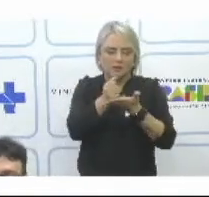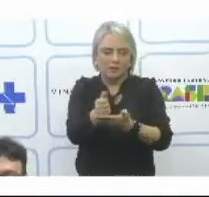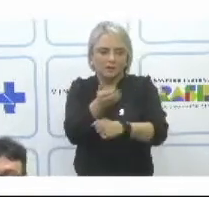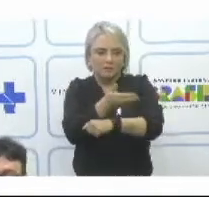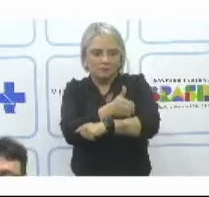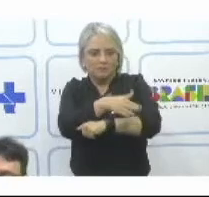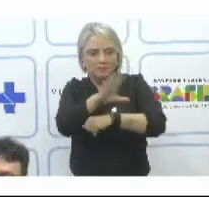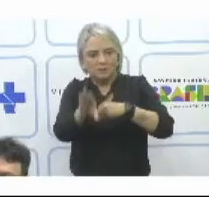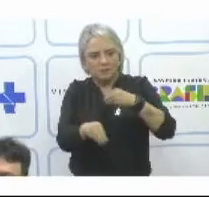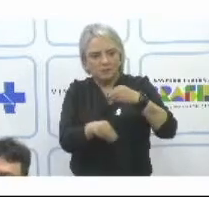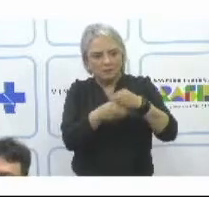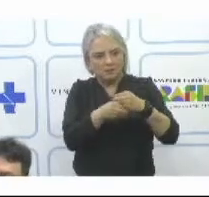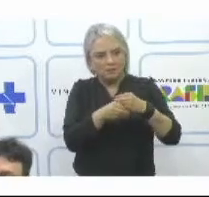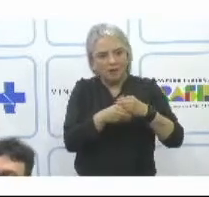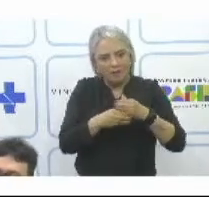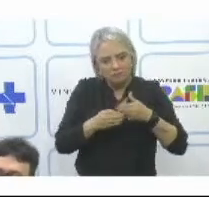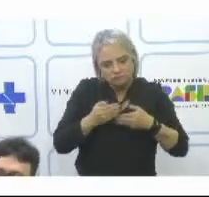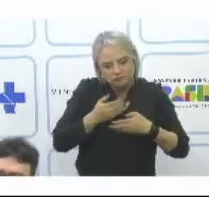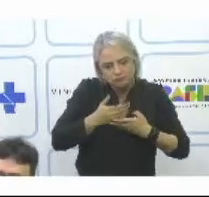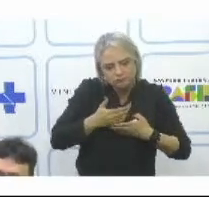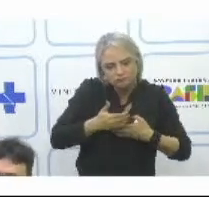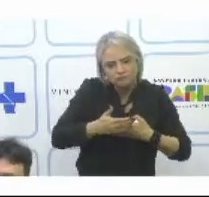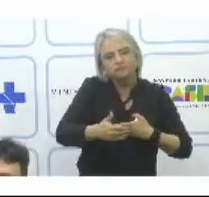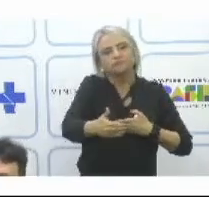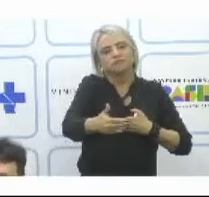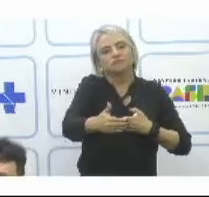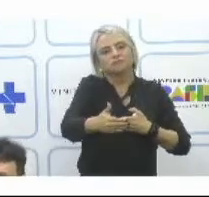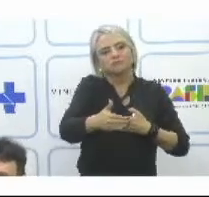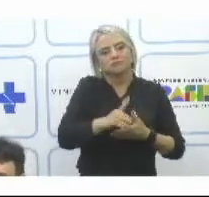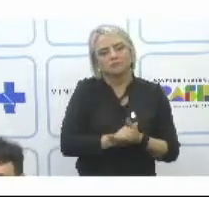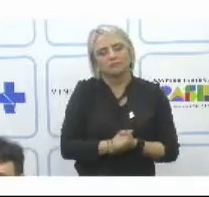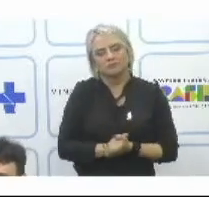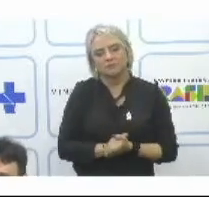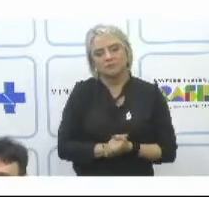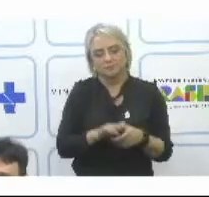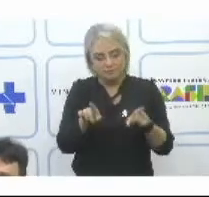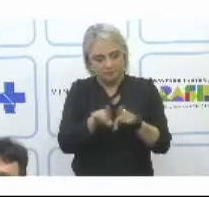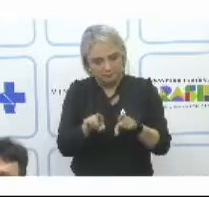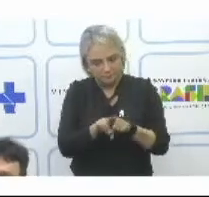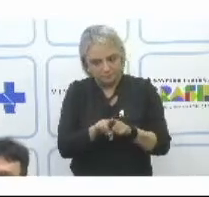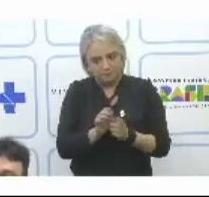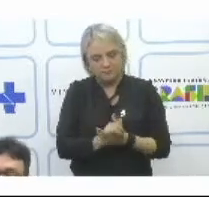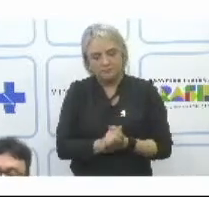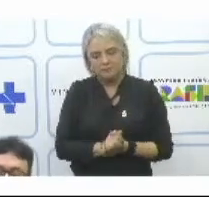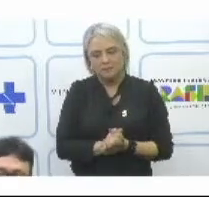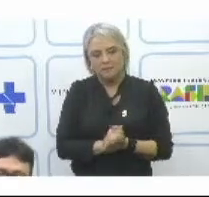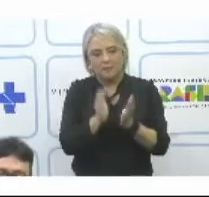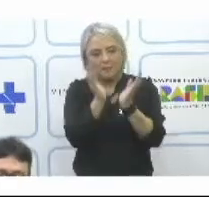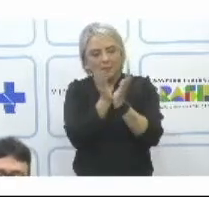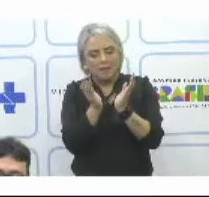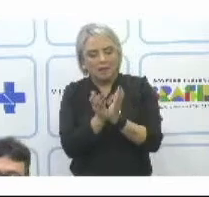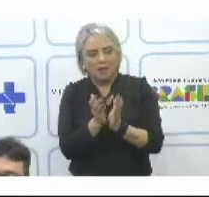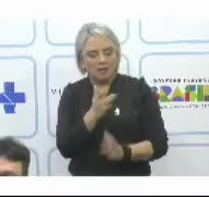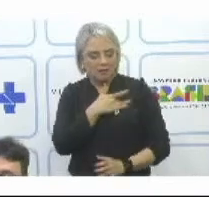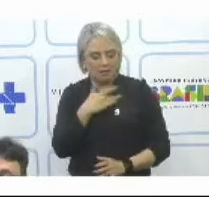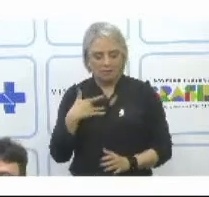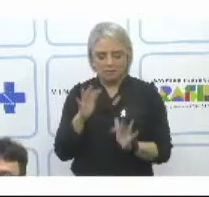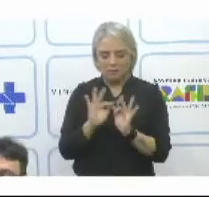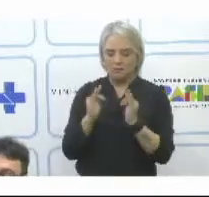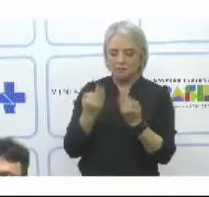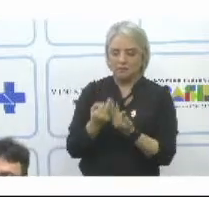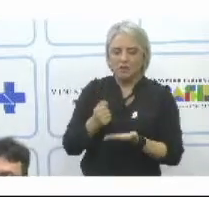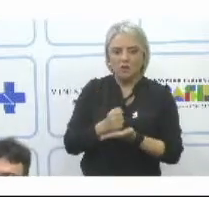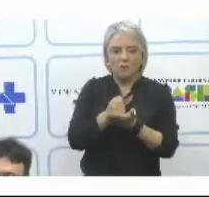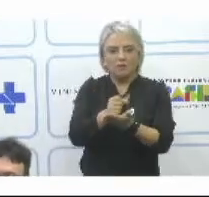práticas integrativas nos próximos anos, né, e também ali muito próximo às equipes de saúde da família, né, com uma